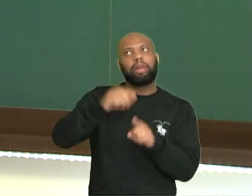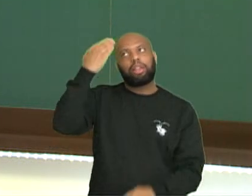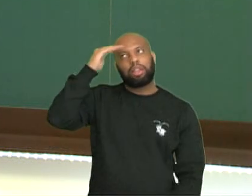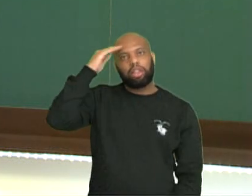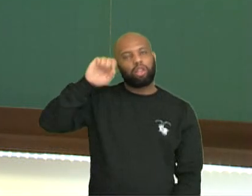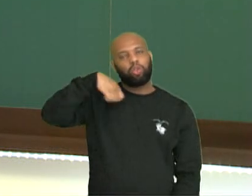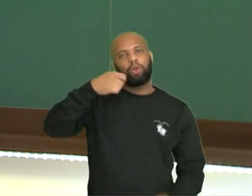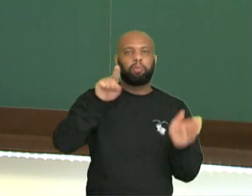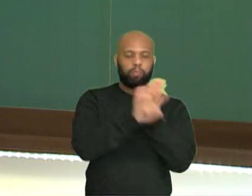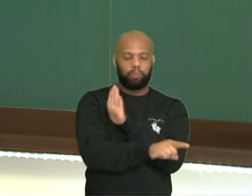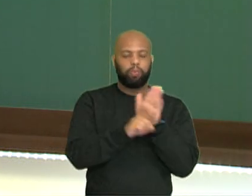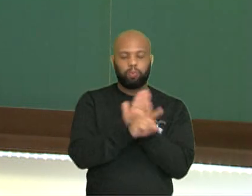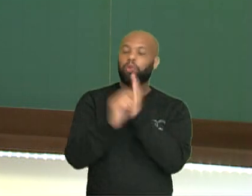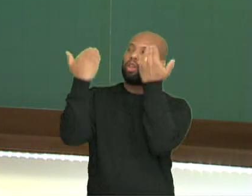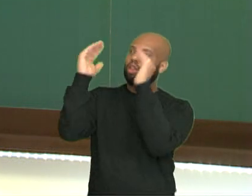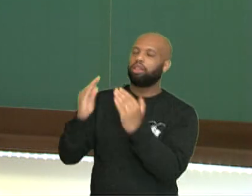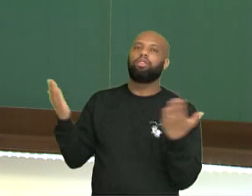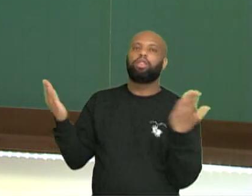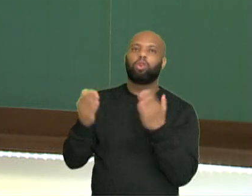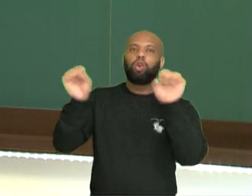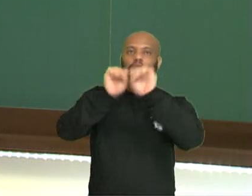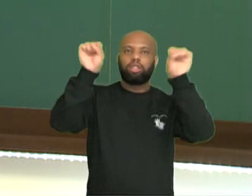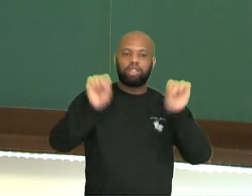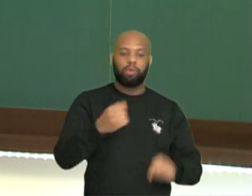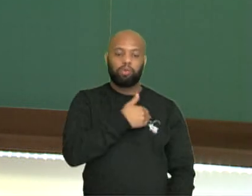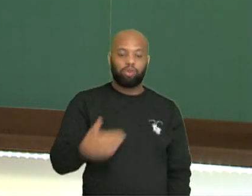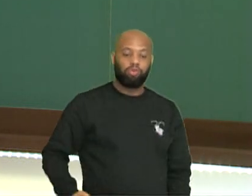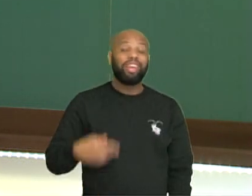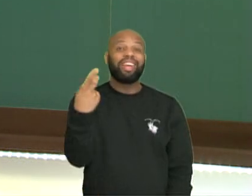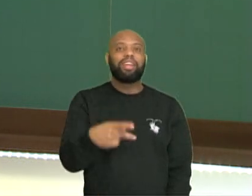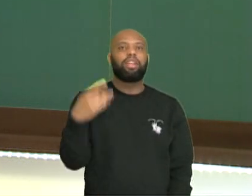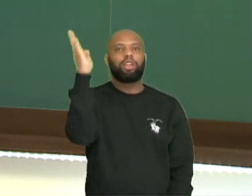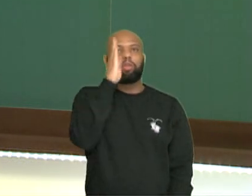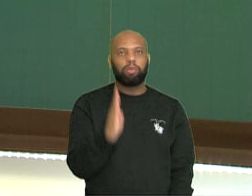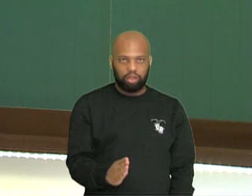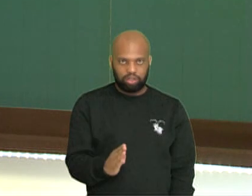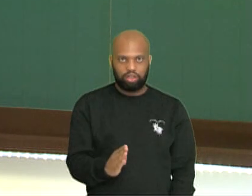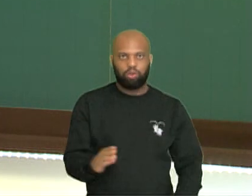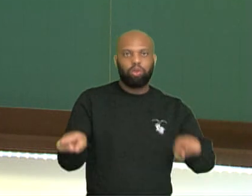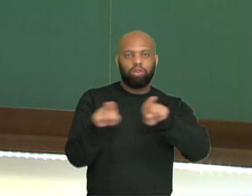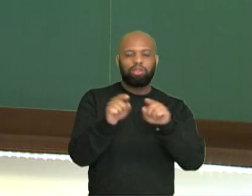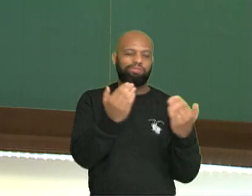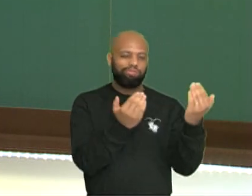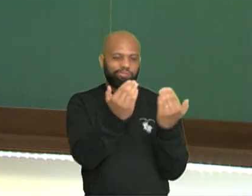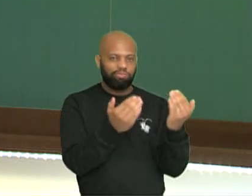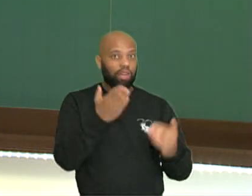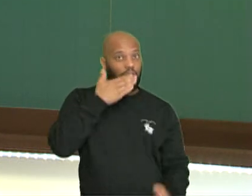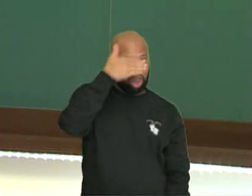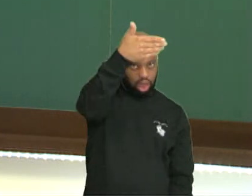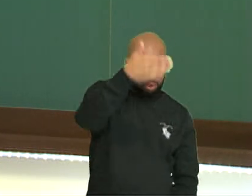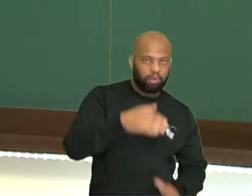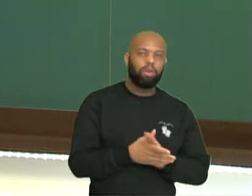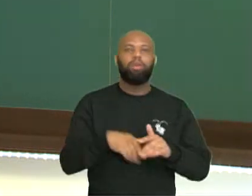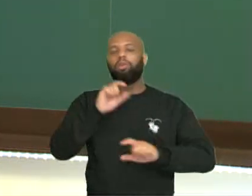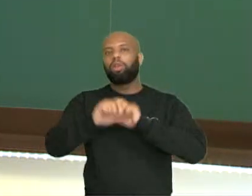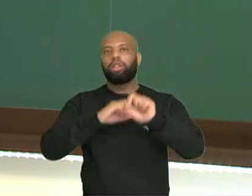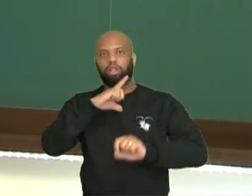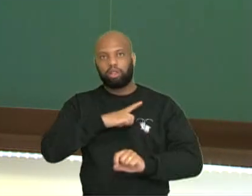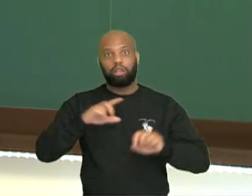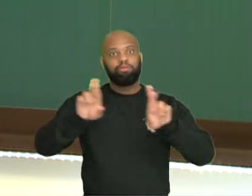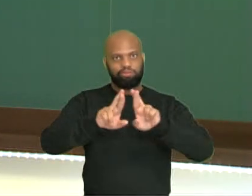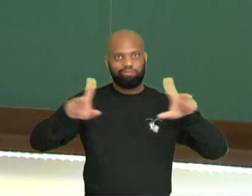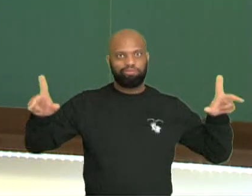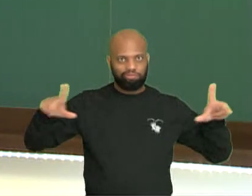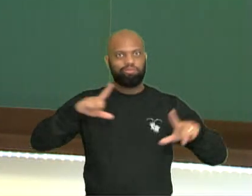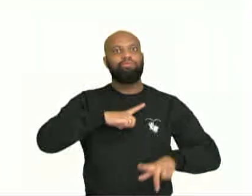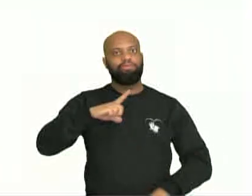sobre a questão. Então, analisando o sistema governamental brasileiro com o sistema governamental da Arábia Saudita, nós temos uma